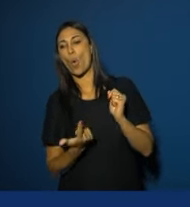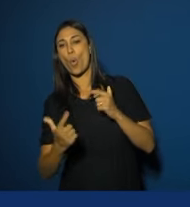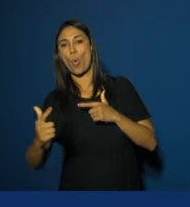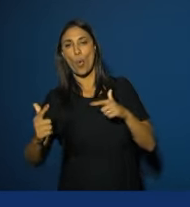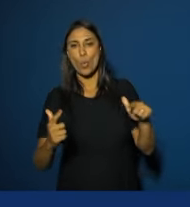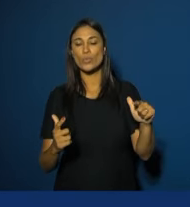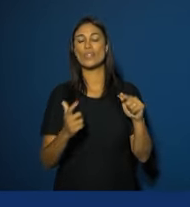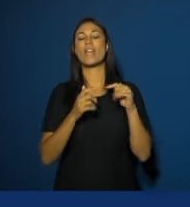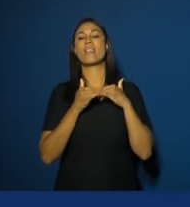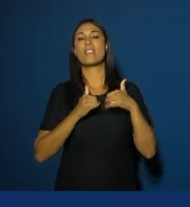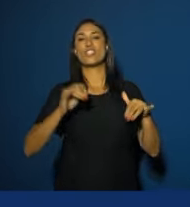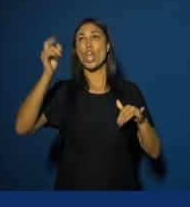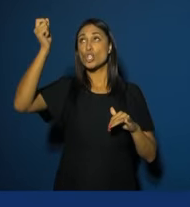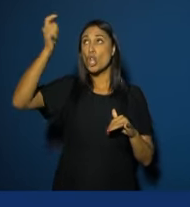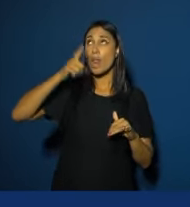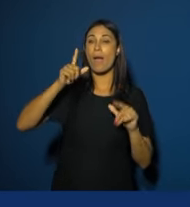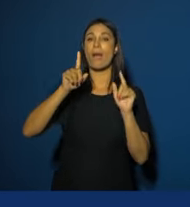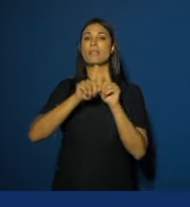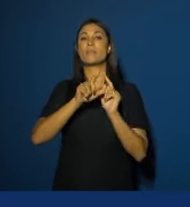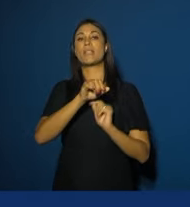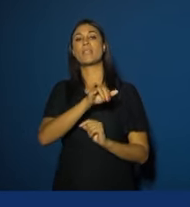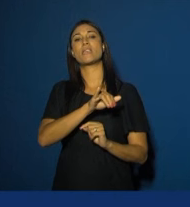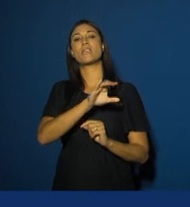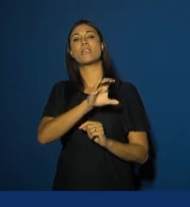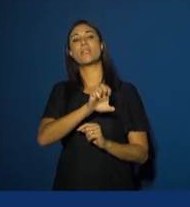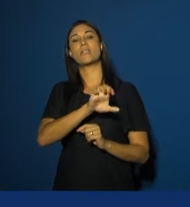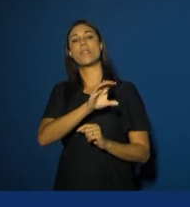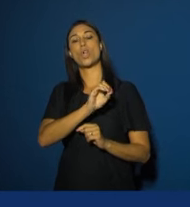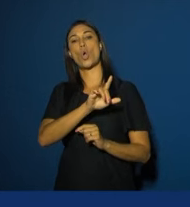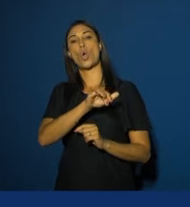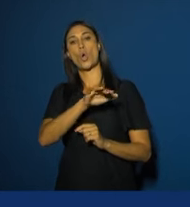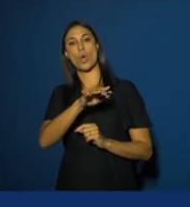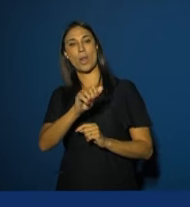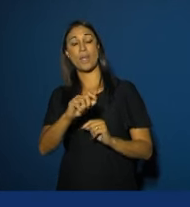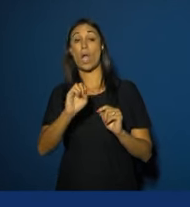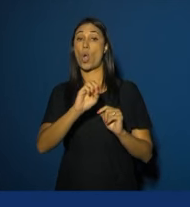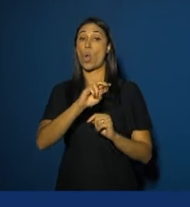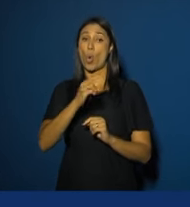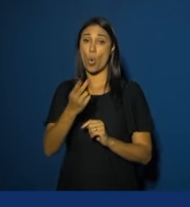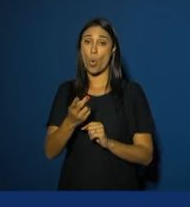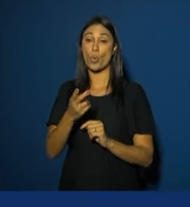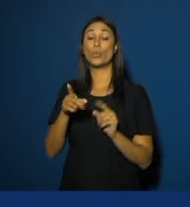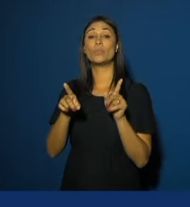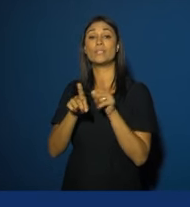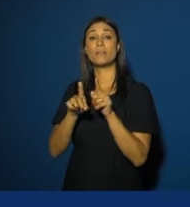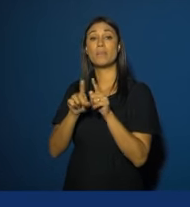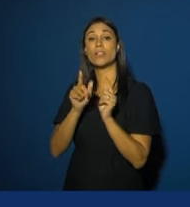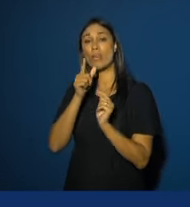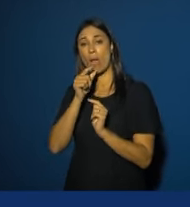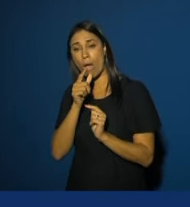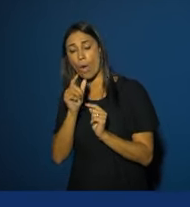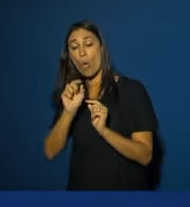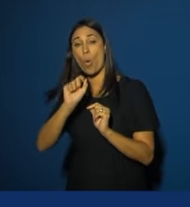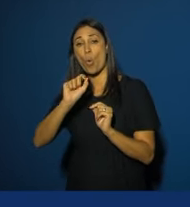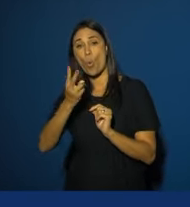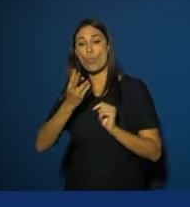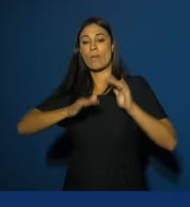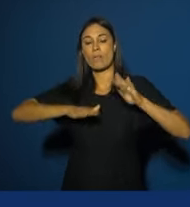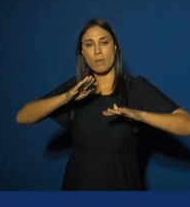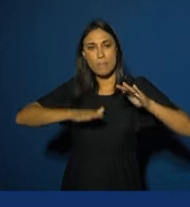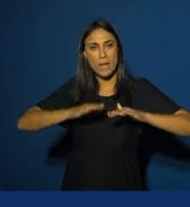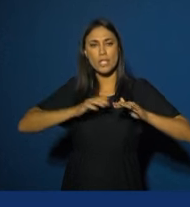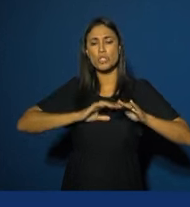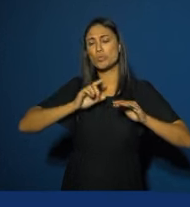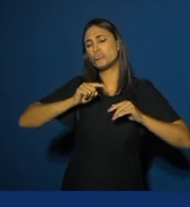energia eólica, solar, projetos híbridos ou de geração de biomassa e que dependem da linha